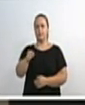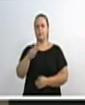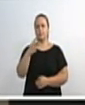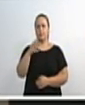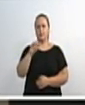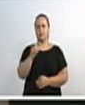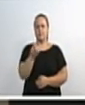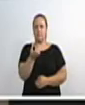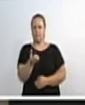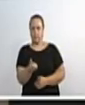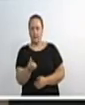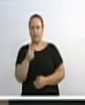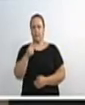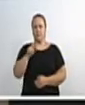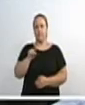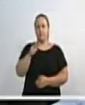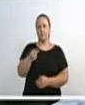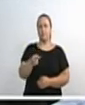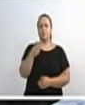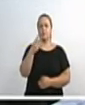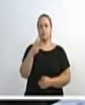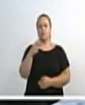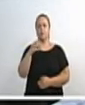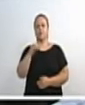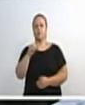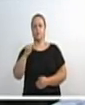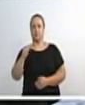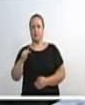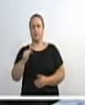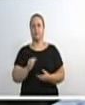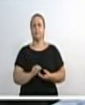7.306 e 7.307.